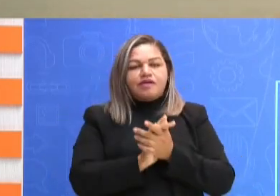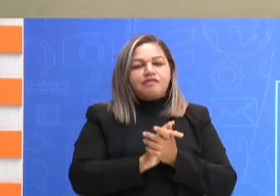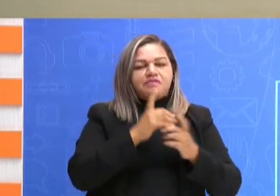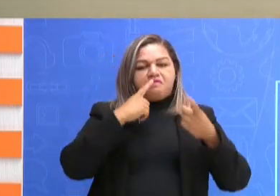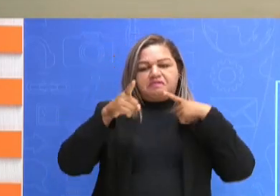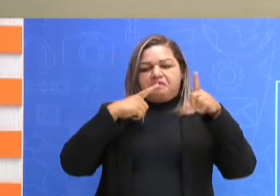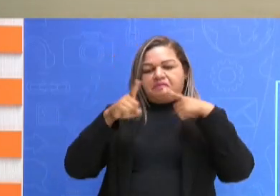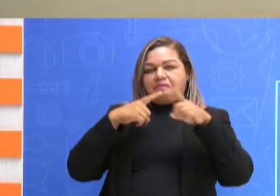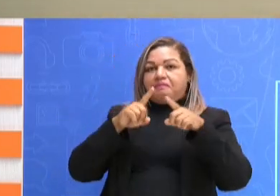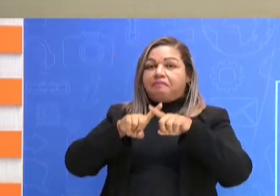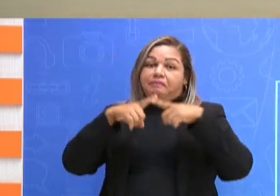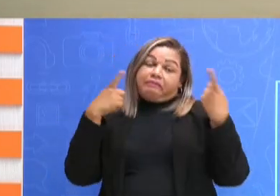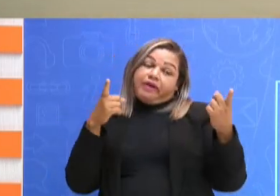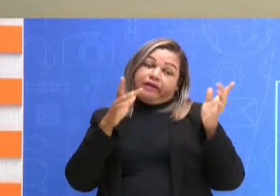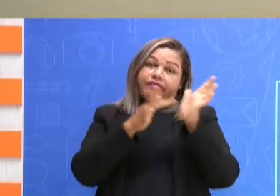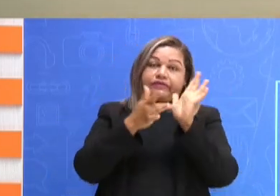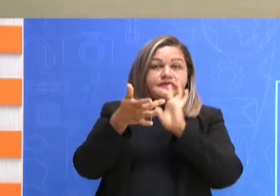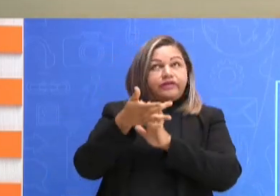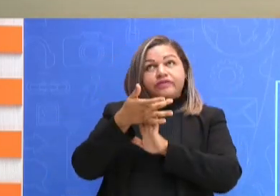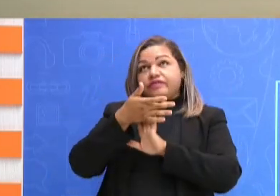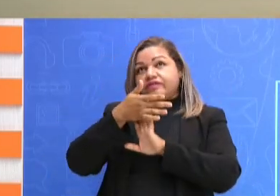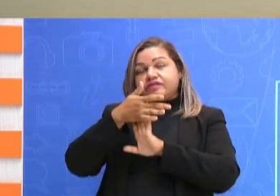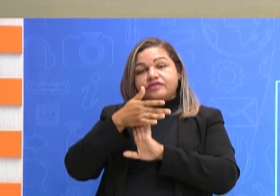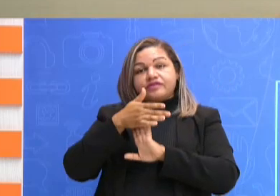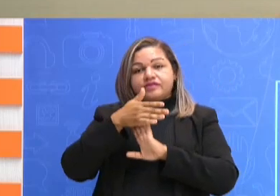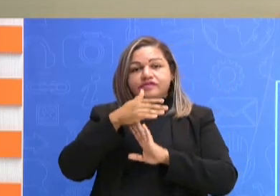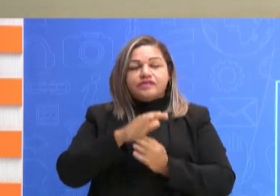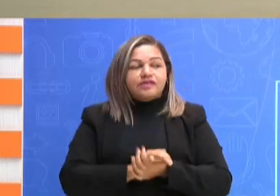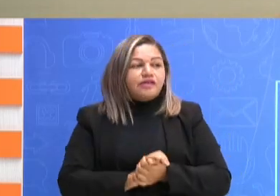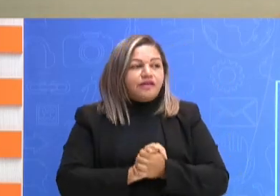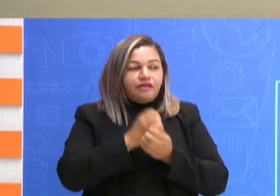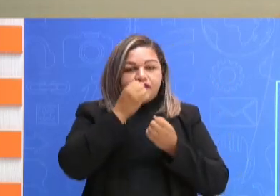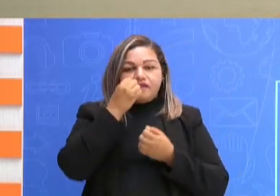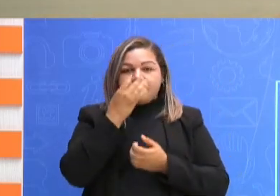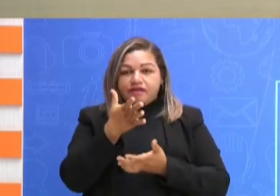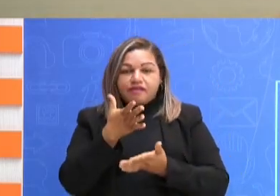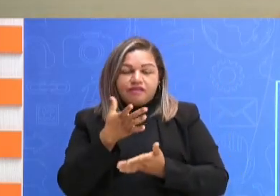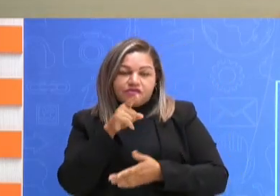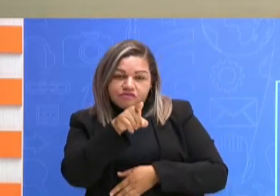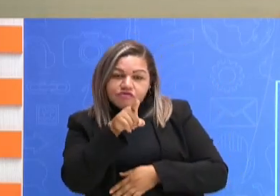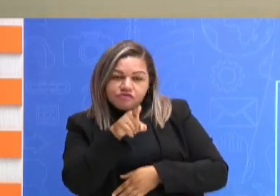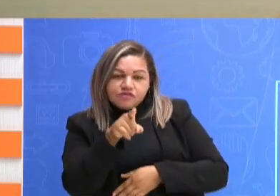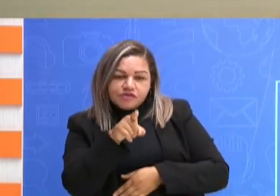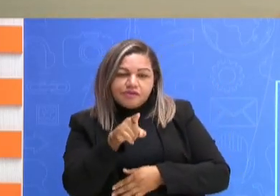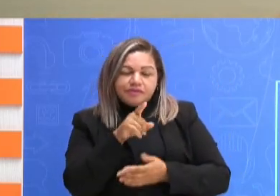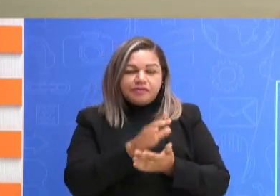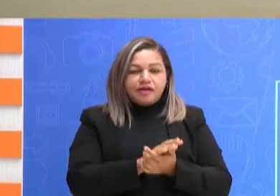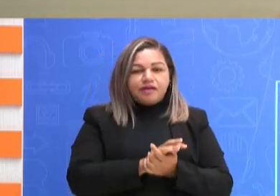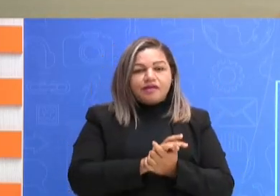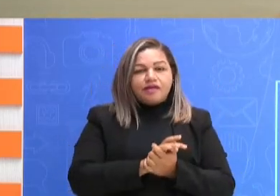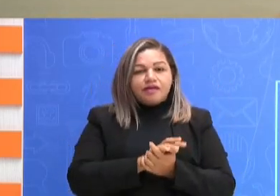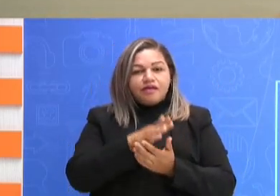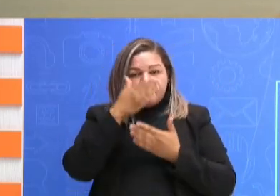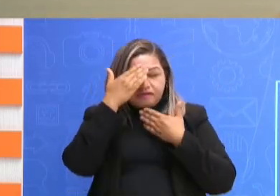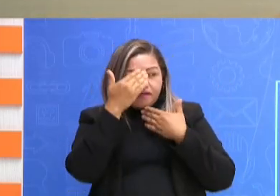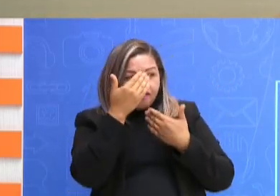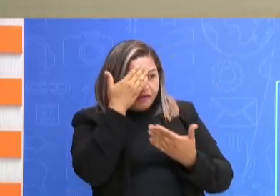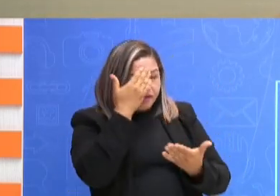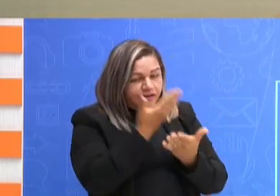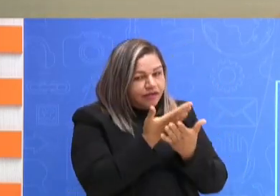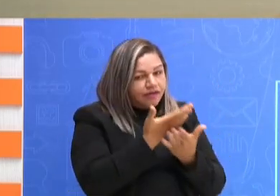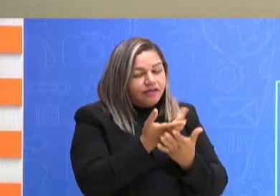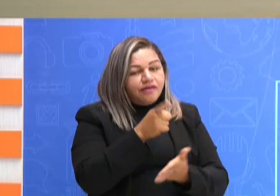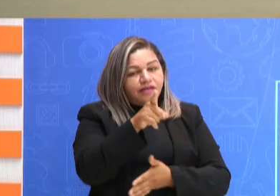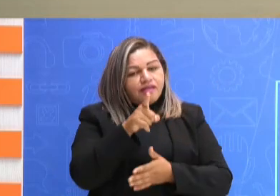nem Cristo agradou todo mundo. Nem Cristo agradou todo mundo. Eu estou aqui para agradar você que precisa de mim. Eu estou aqui para agradar a maioria da